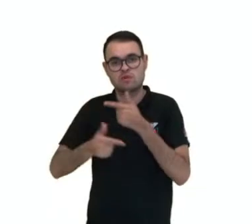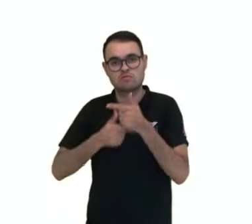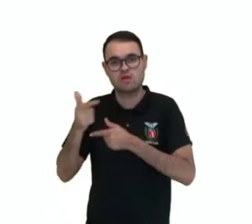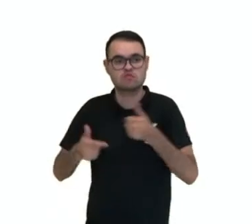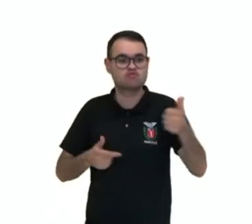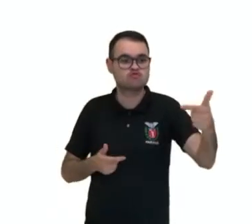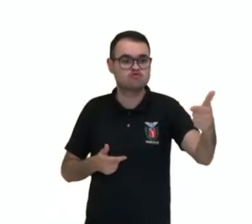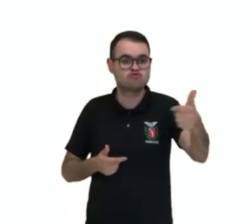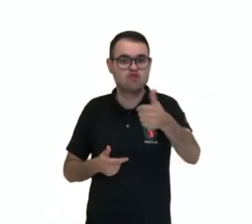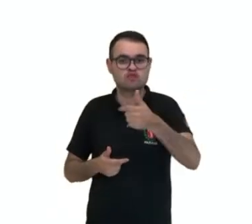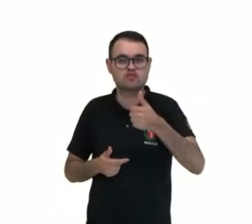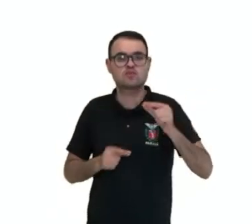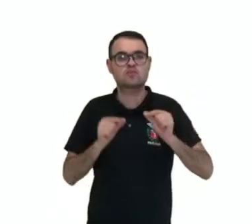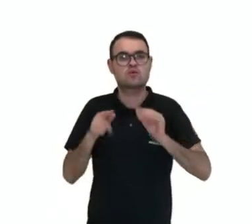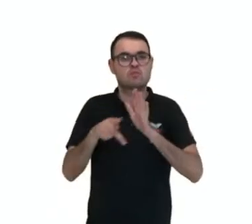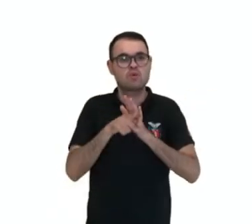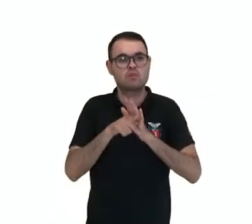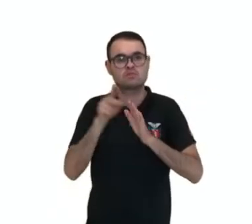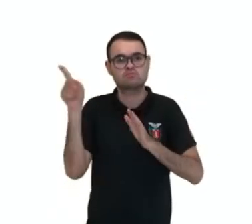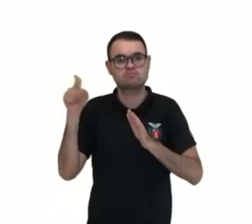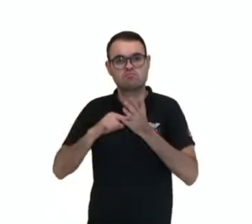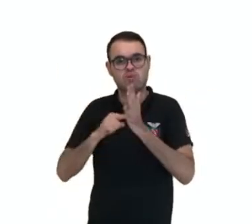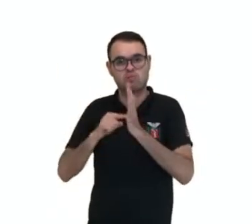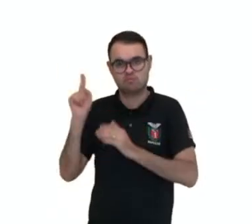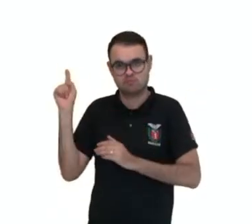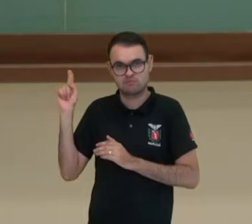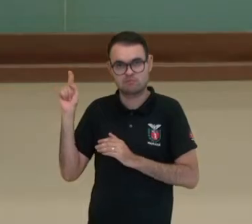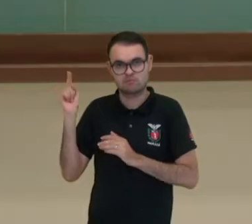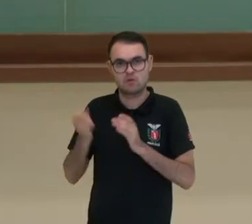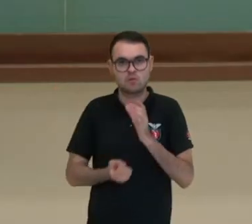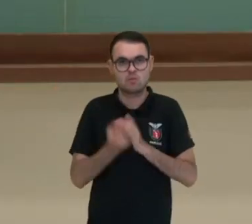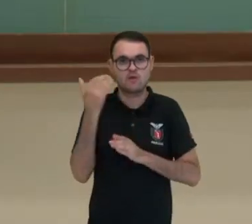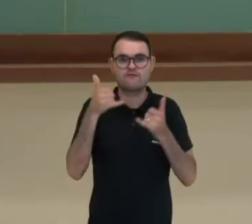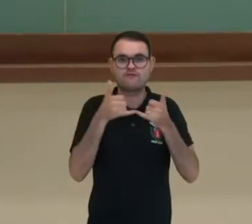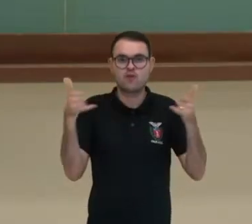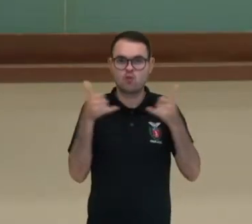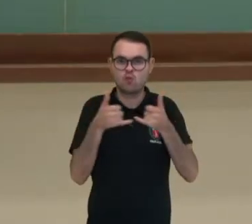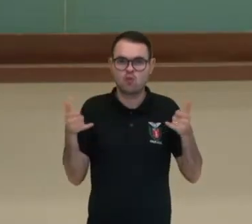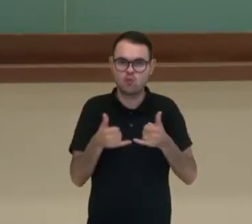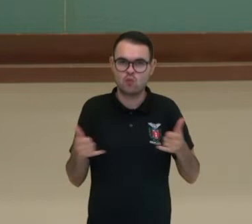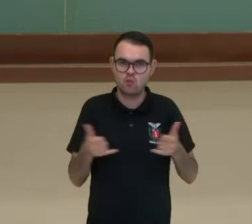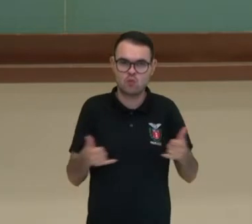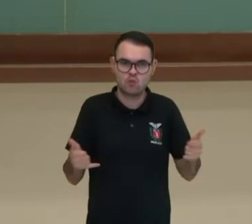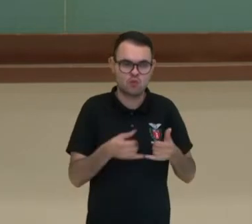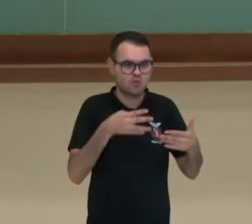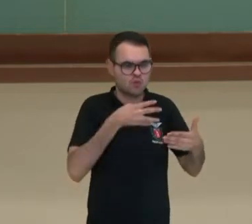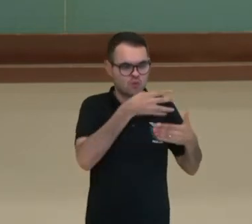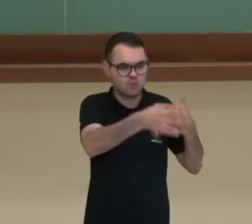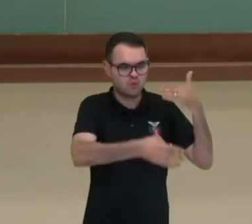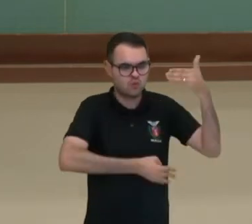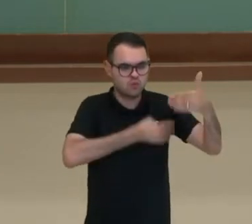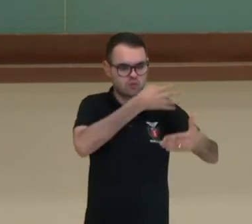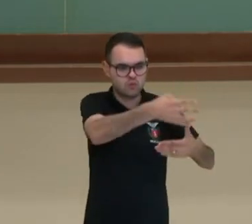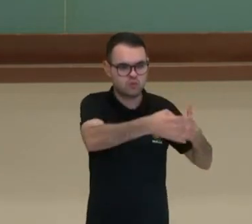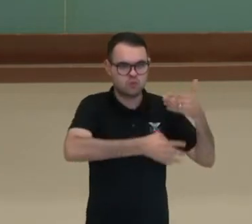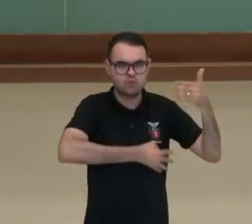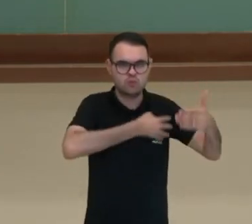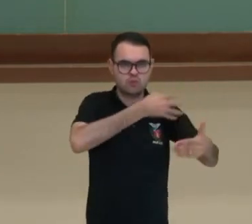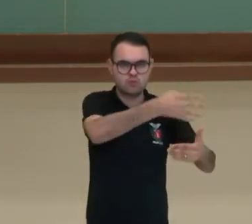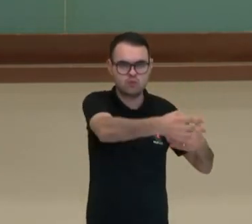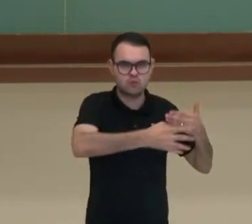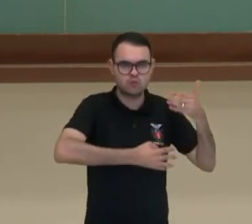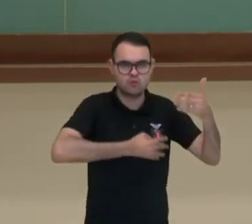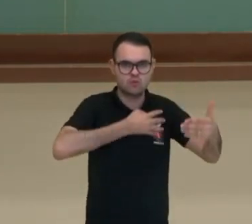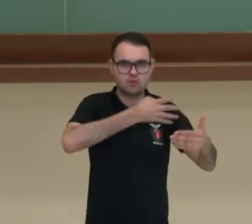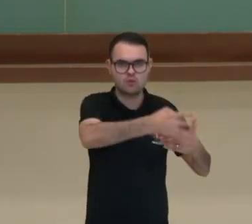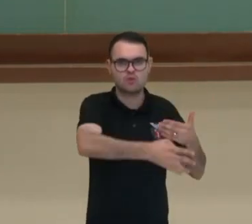12 fiadeiras. Isso gerou uma grande produção de fios na Inglaterra. O tecido de algodão era algo muito importante na